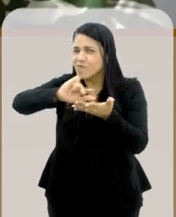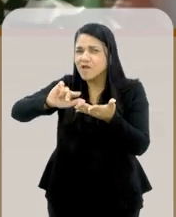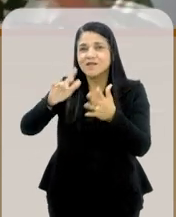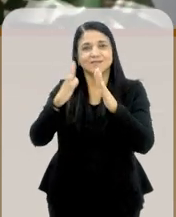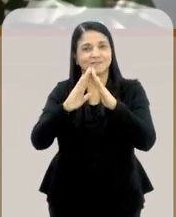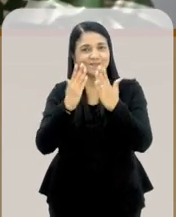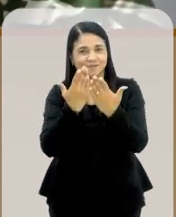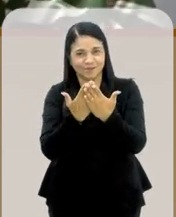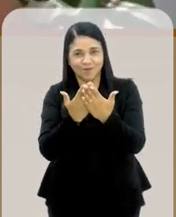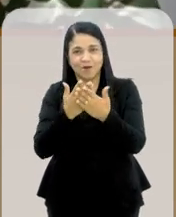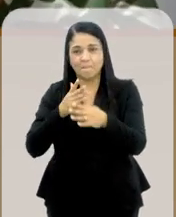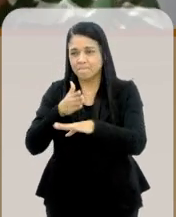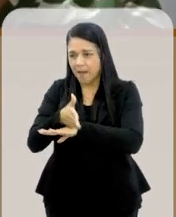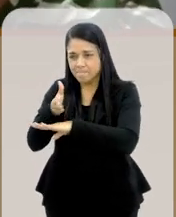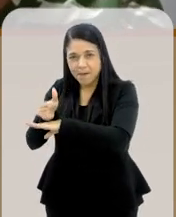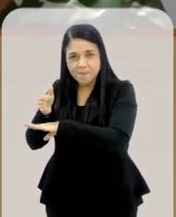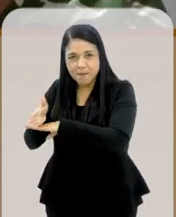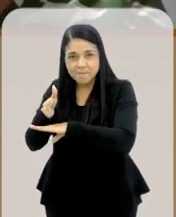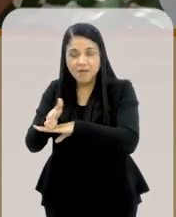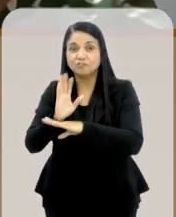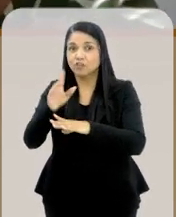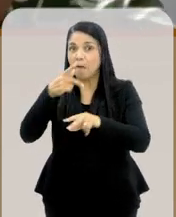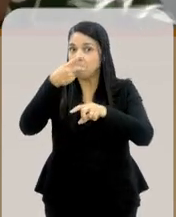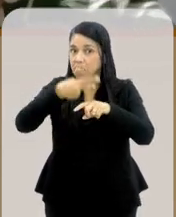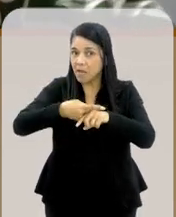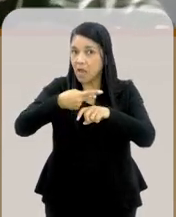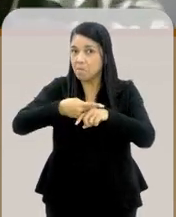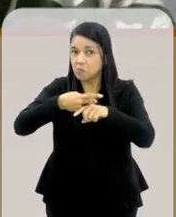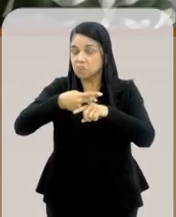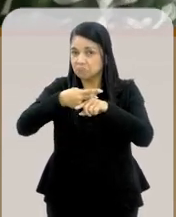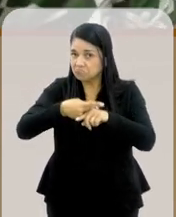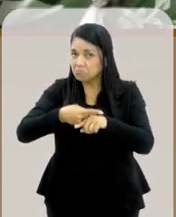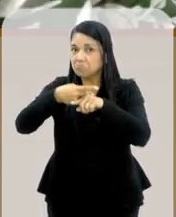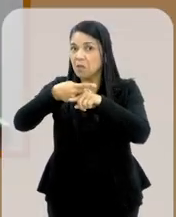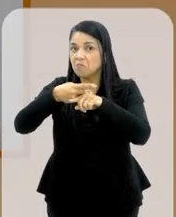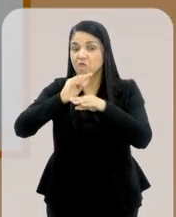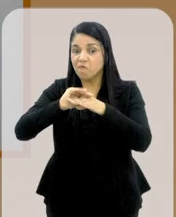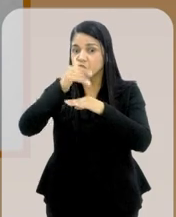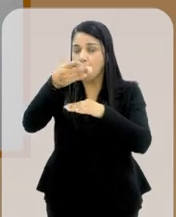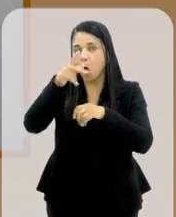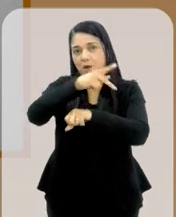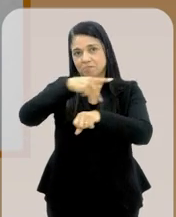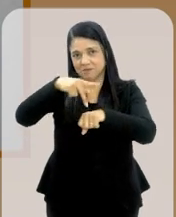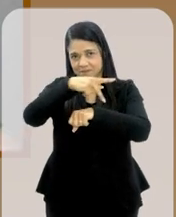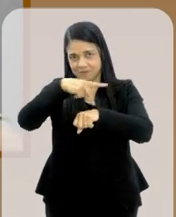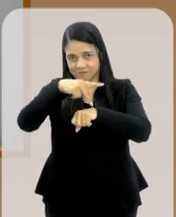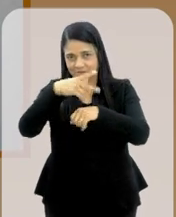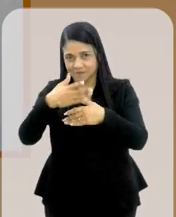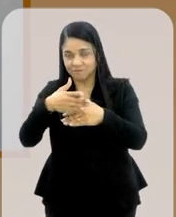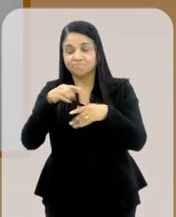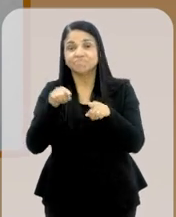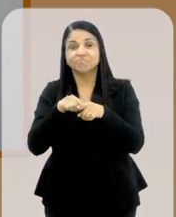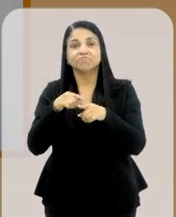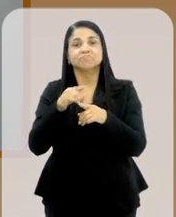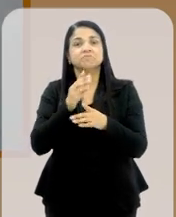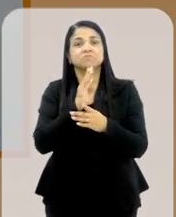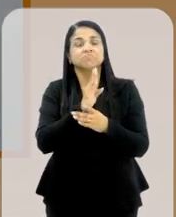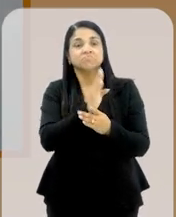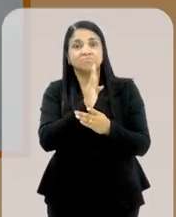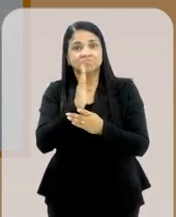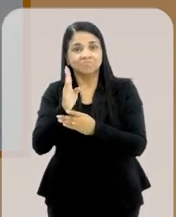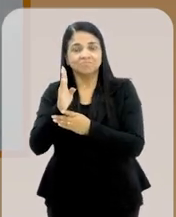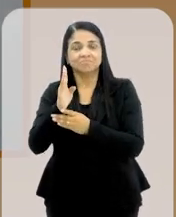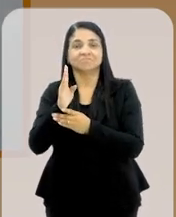diversas escolas, inclusive ele já foi até premiado internacionalmente. E a Prateleira Maria da Penha é um apanhado que